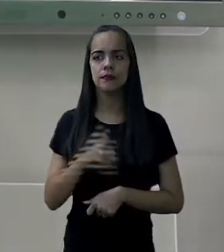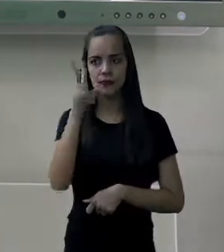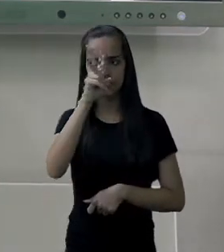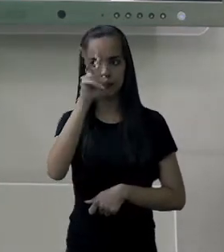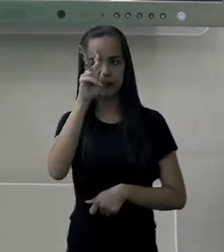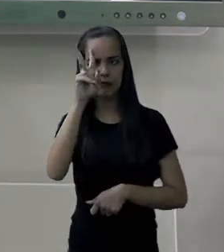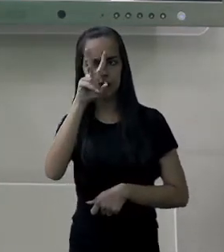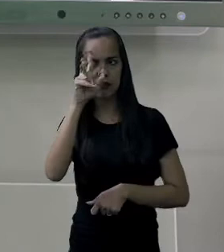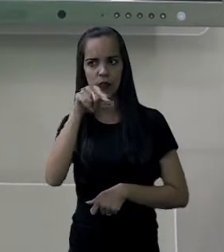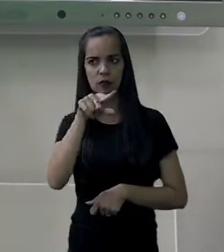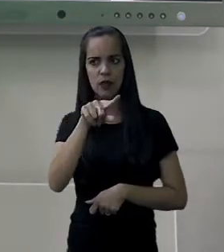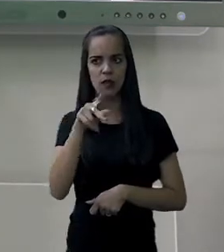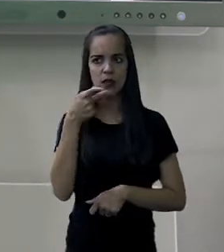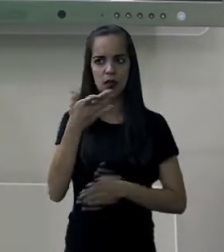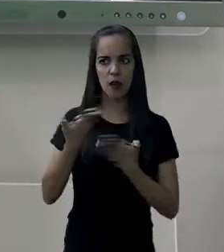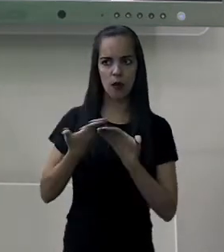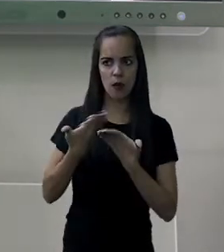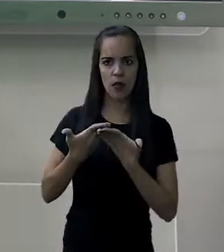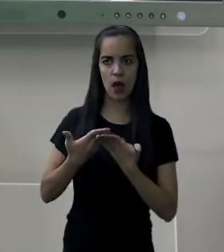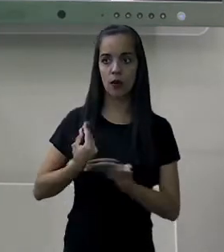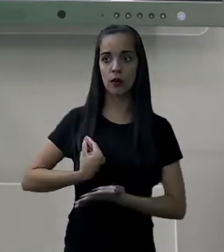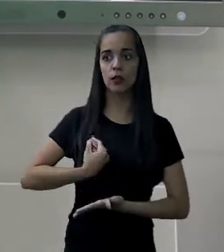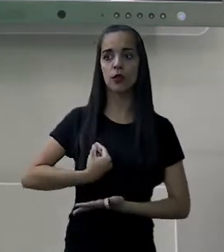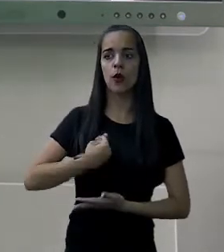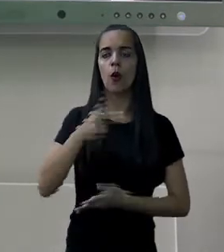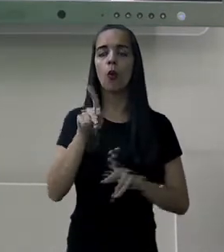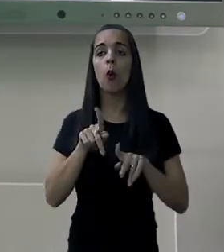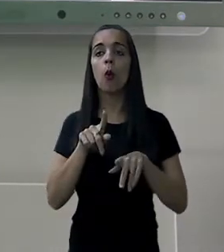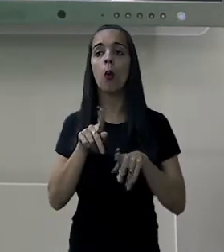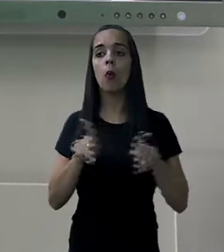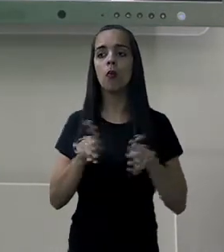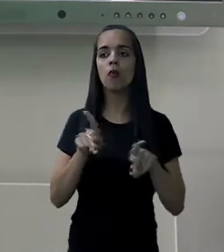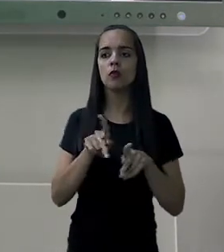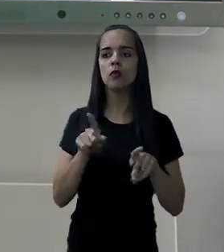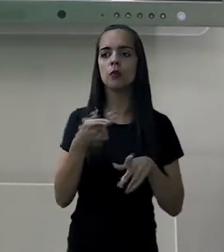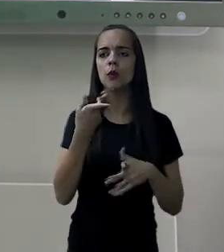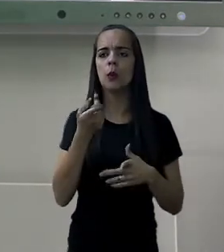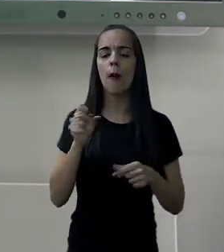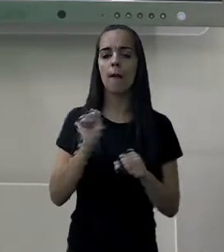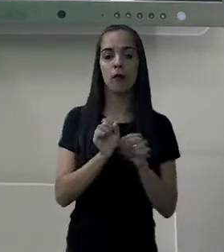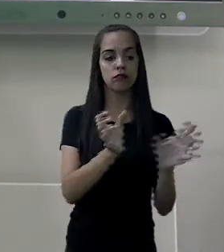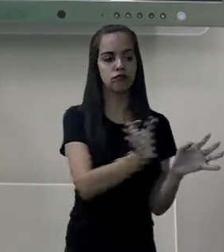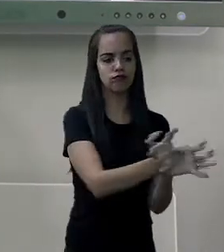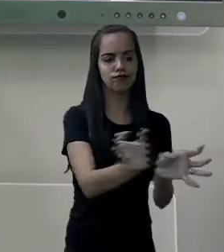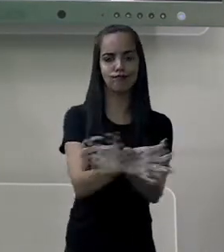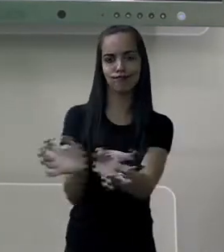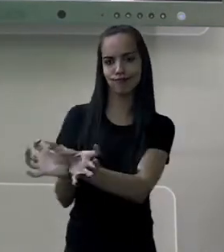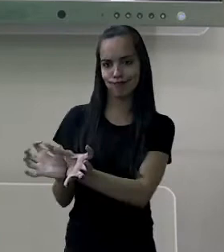Lembra da aula presencial, quando o professor ia dar um trabalho em grupo?